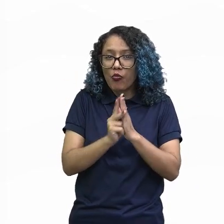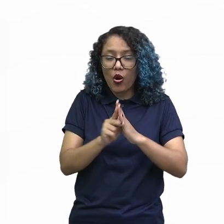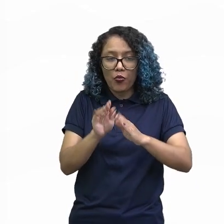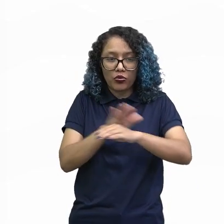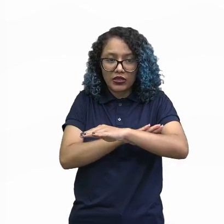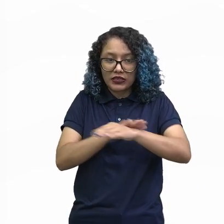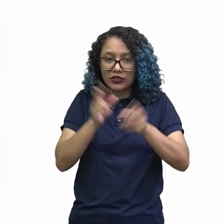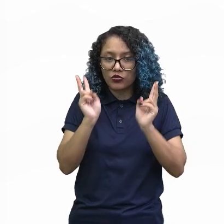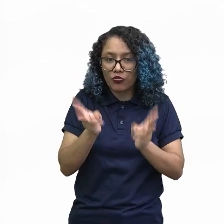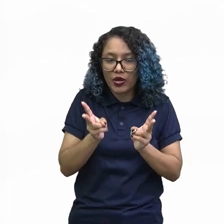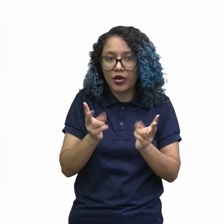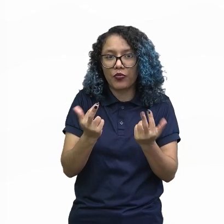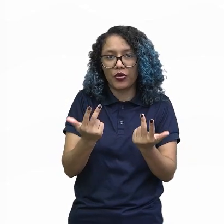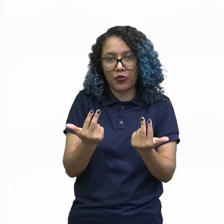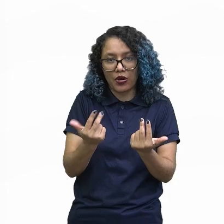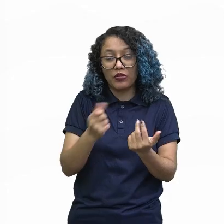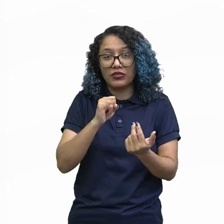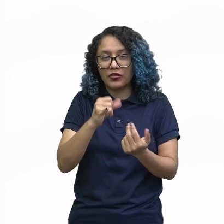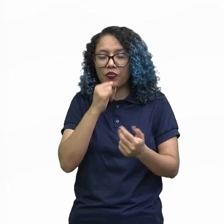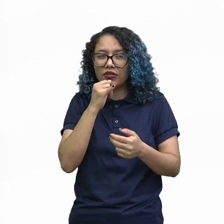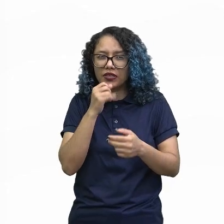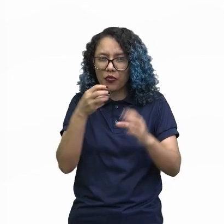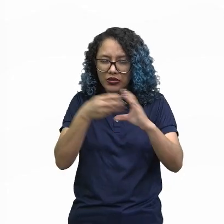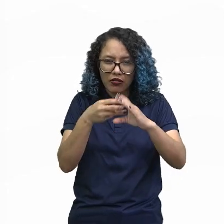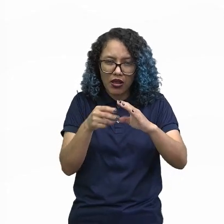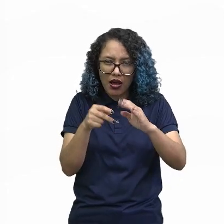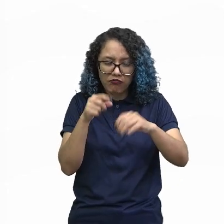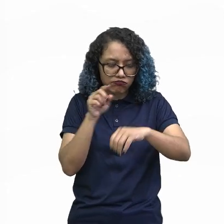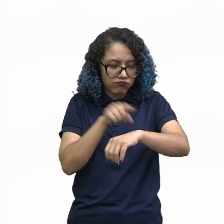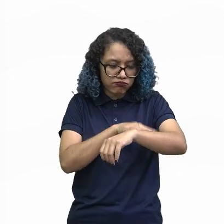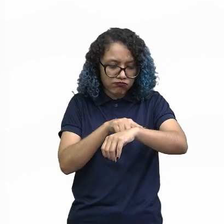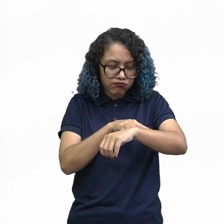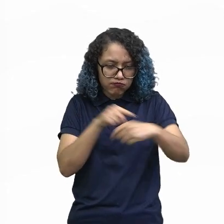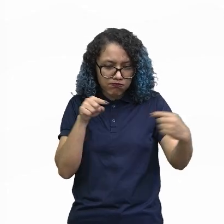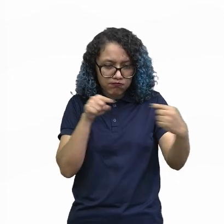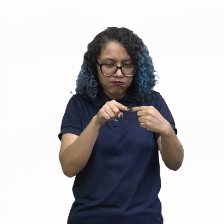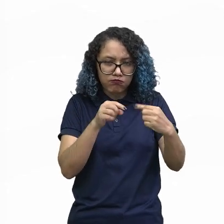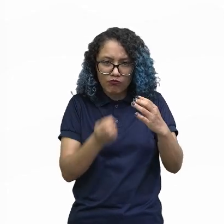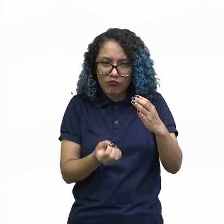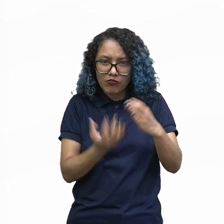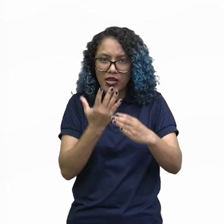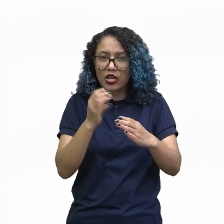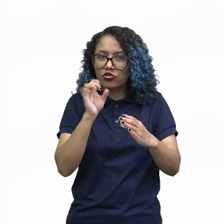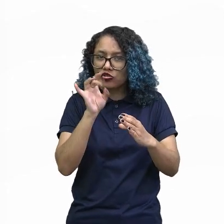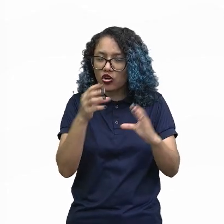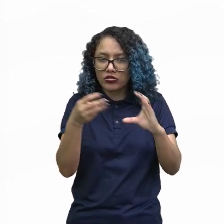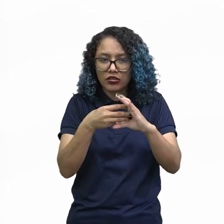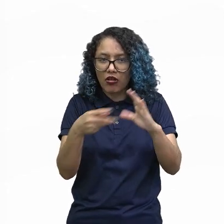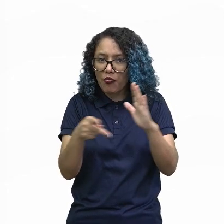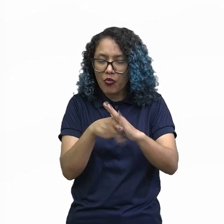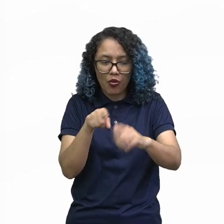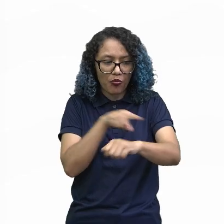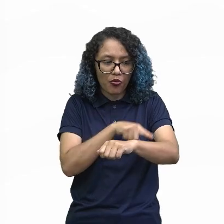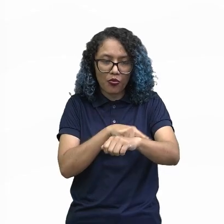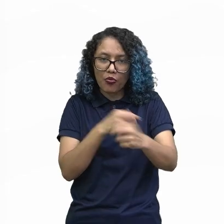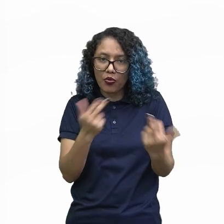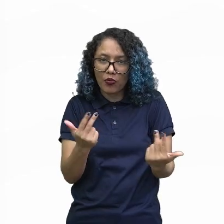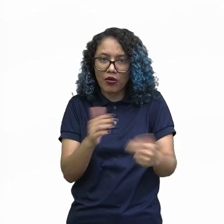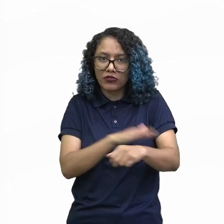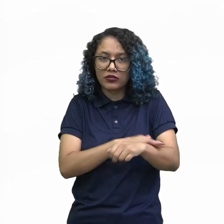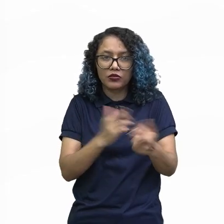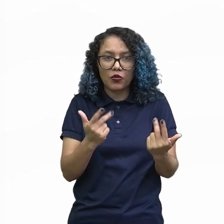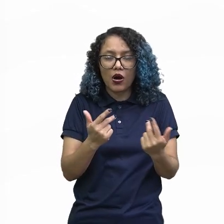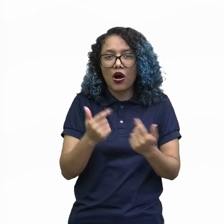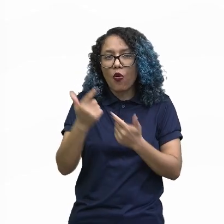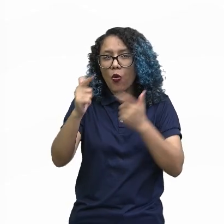originaram. Né? Então, se ela é encontrada naquele tecido, ela só vai gerar células daquele tecido onde ela foi originada. Como,